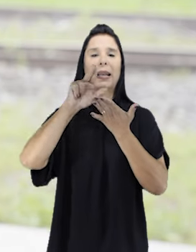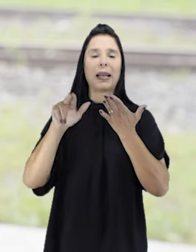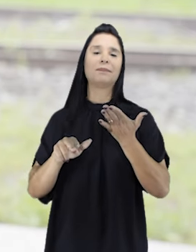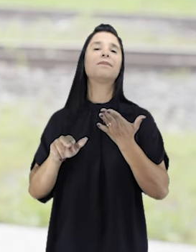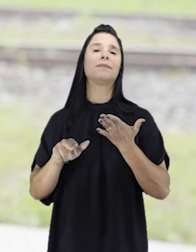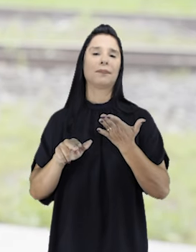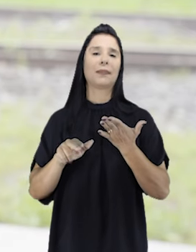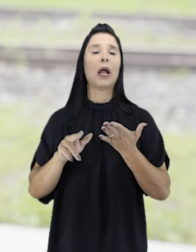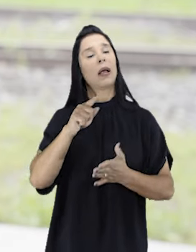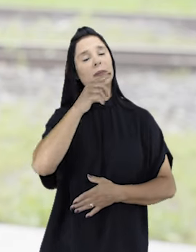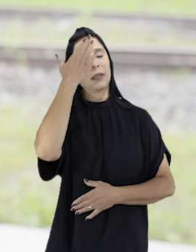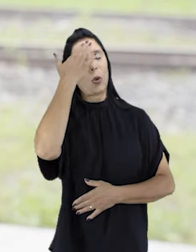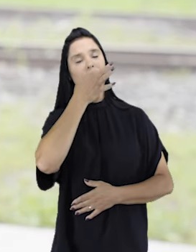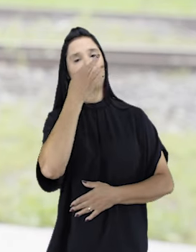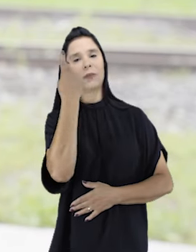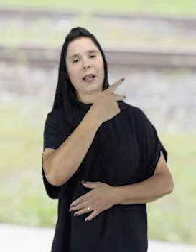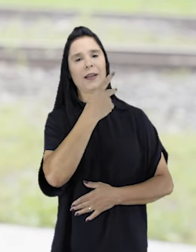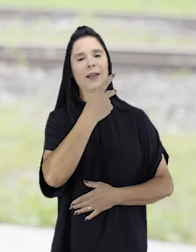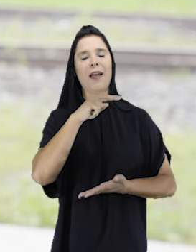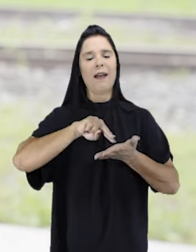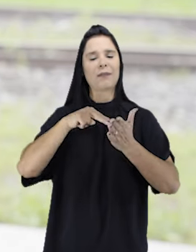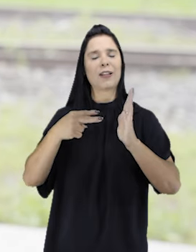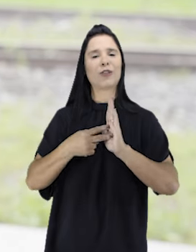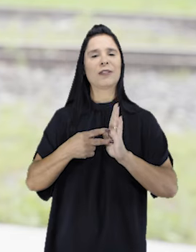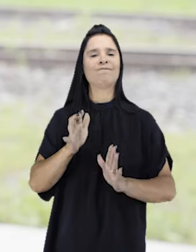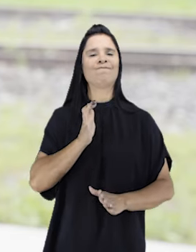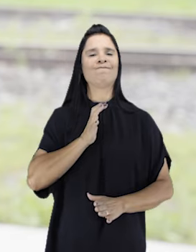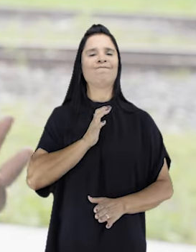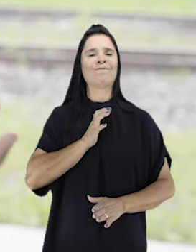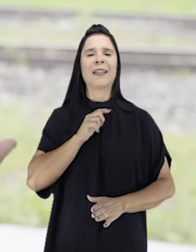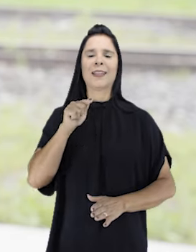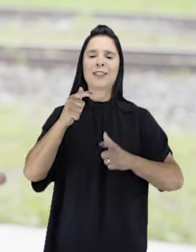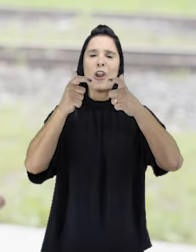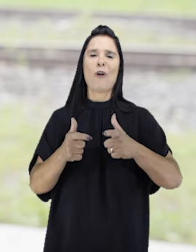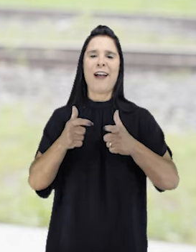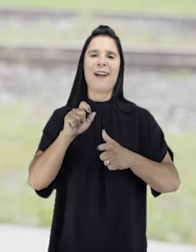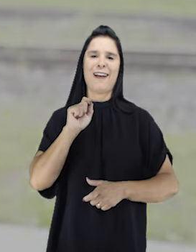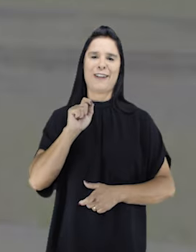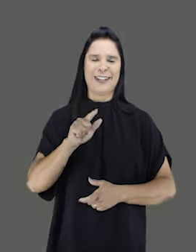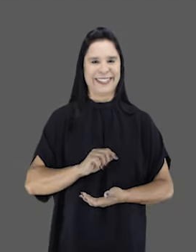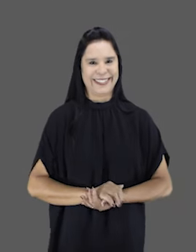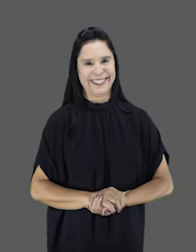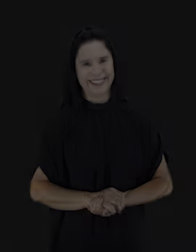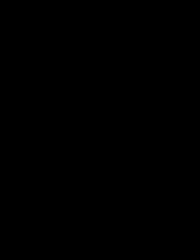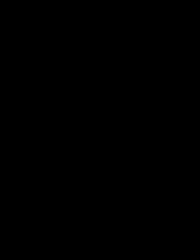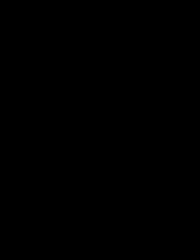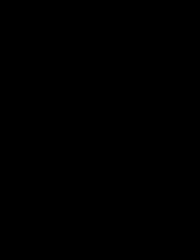pluralidade, no meu entendimento, é que traduz de fato a riqueza dessa localidade.